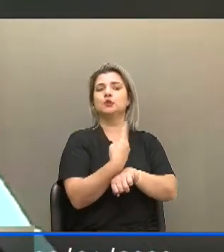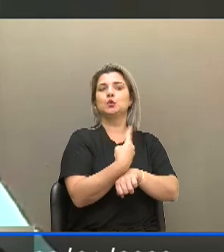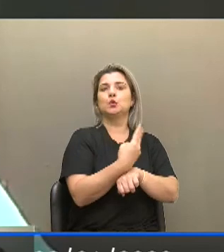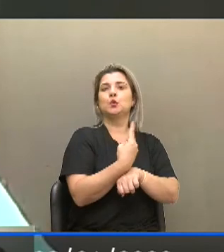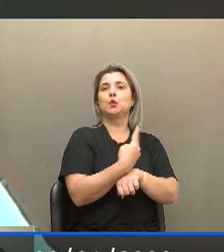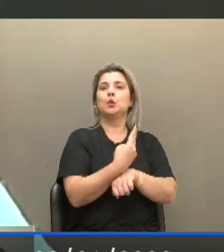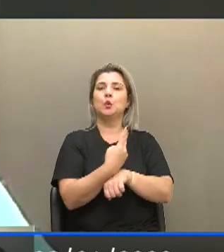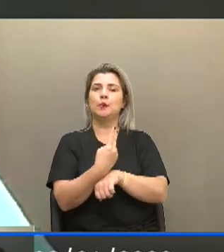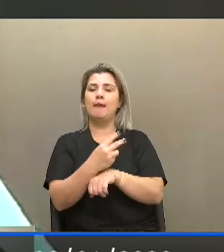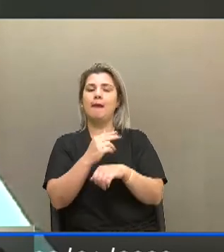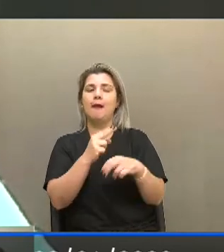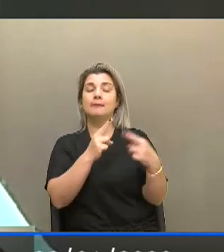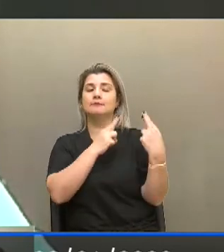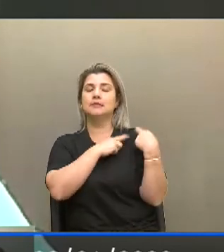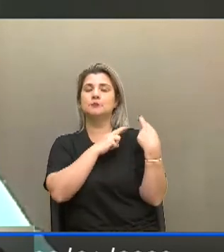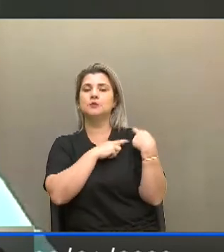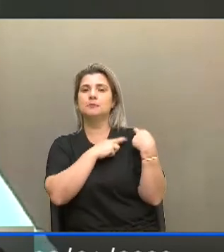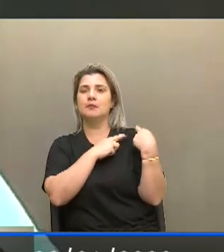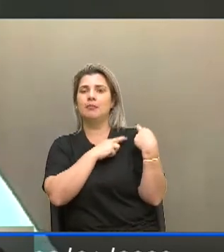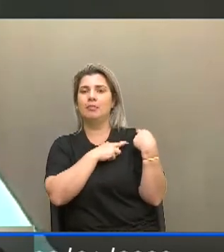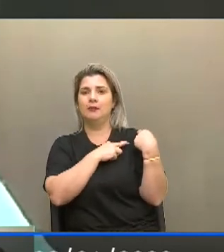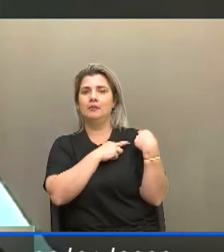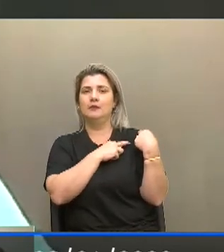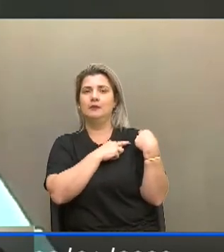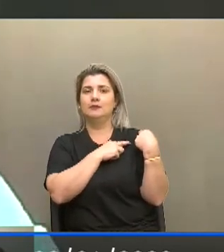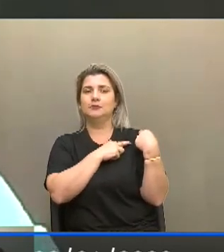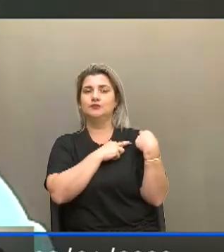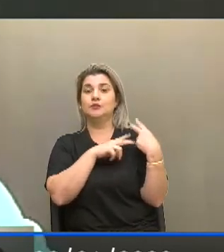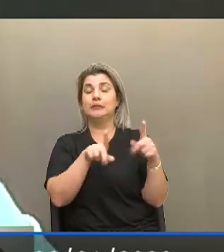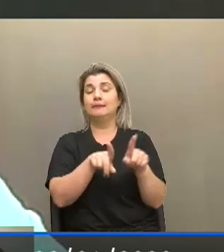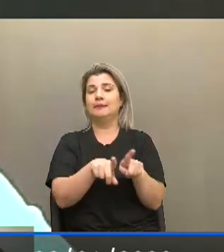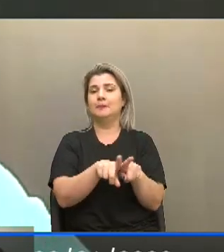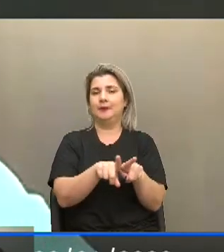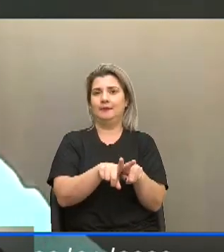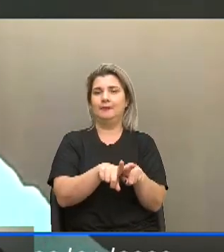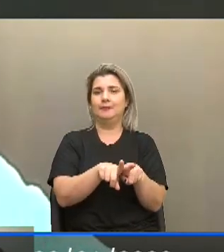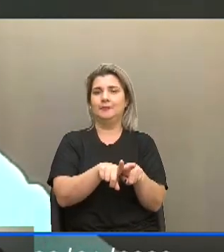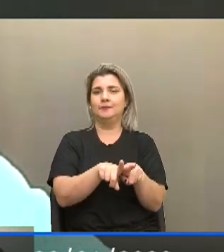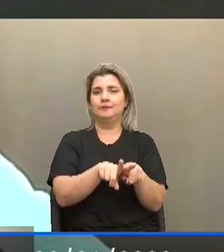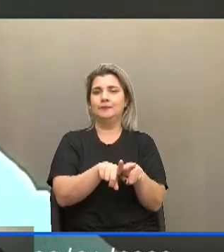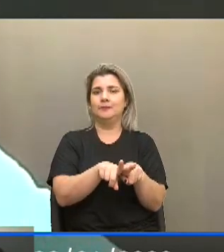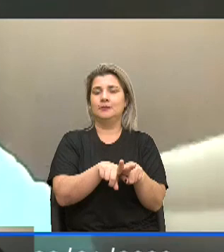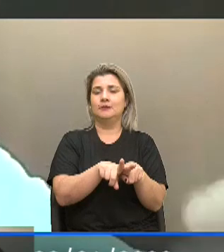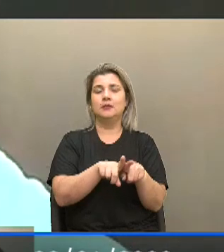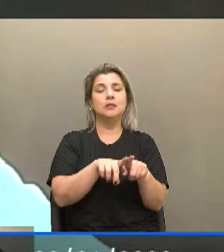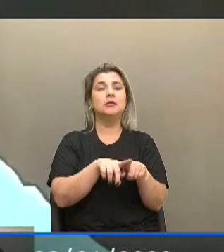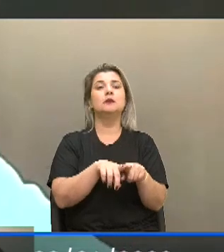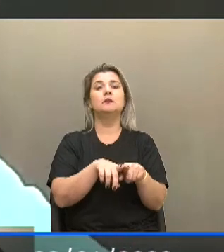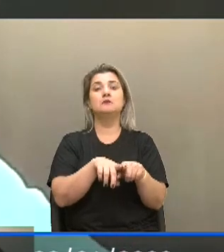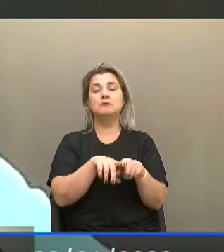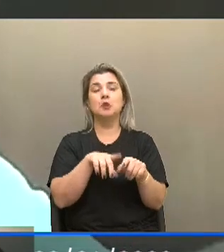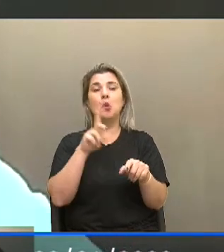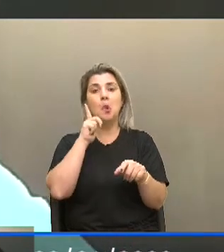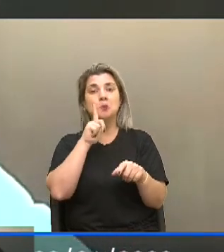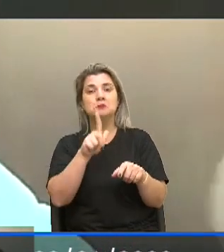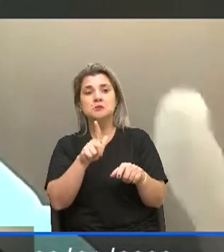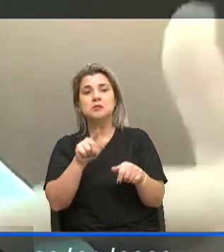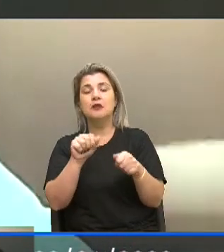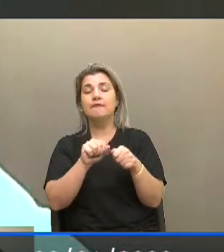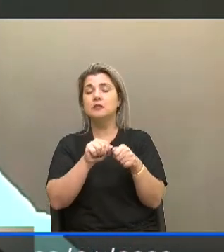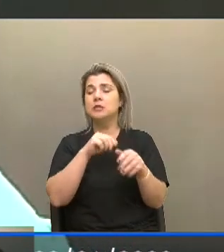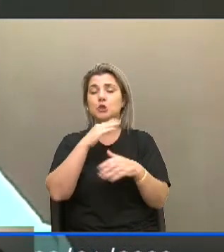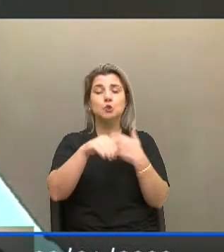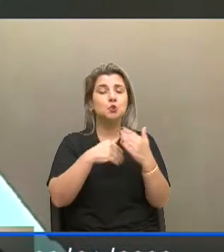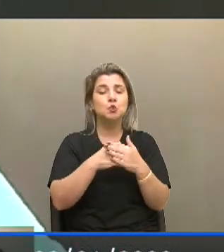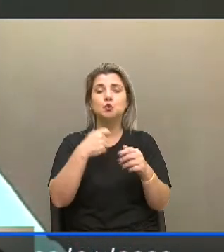com responsabilidade, né, mas que as ações, obviamente, tomem todas as medidas de precaução,